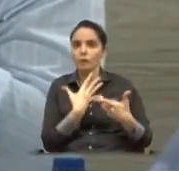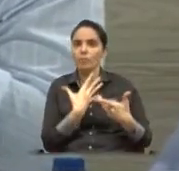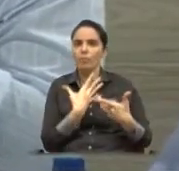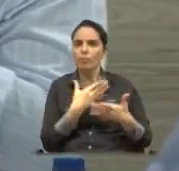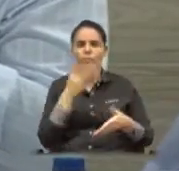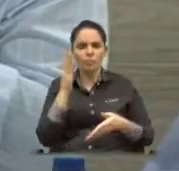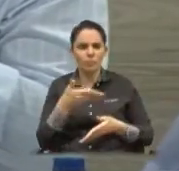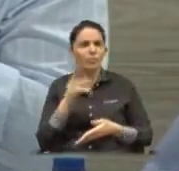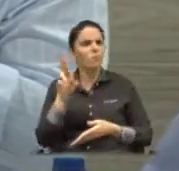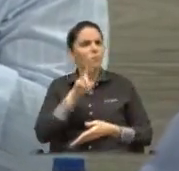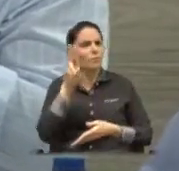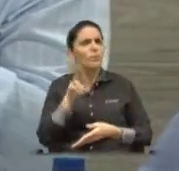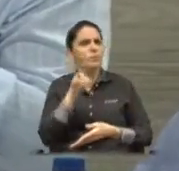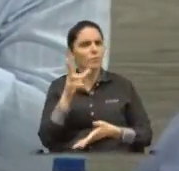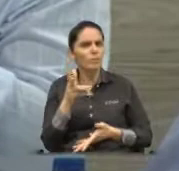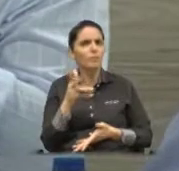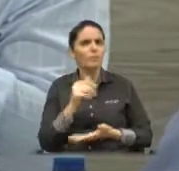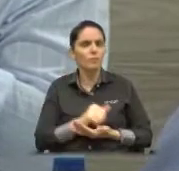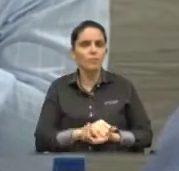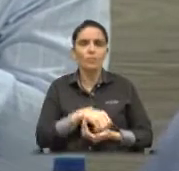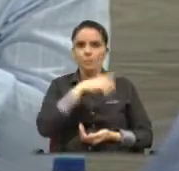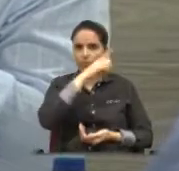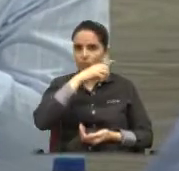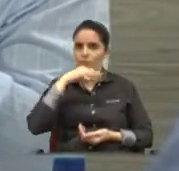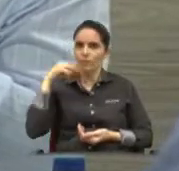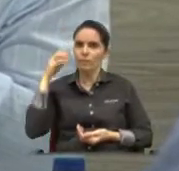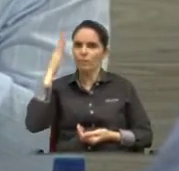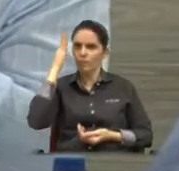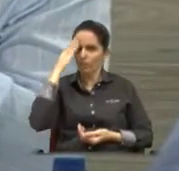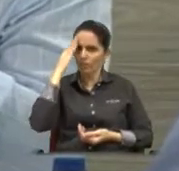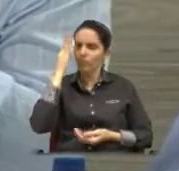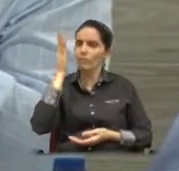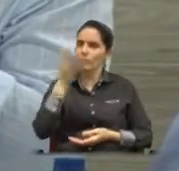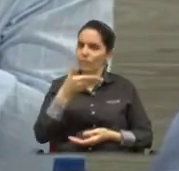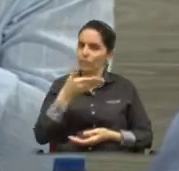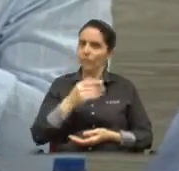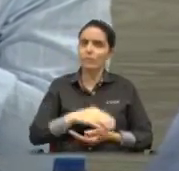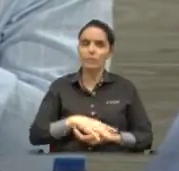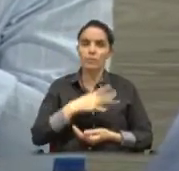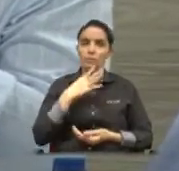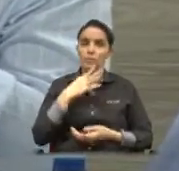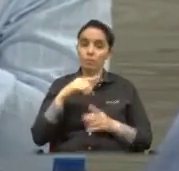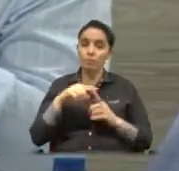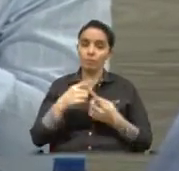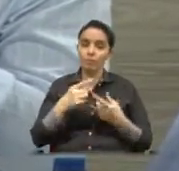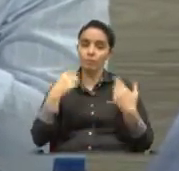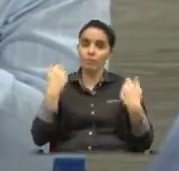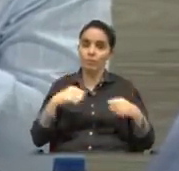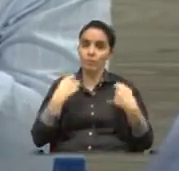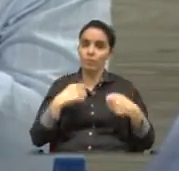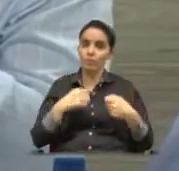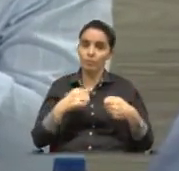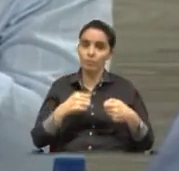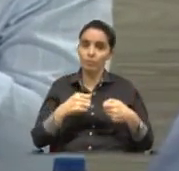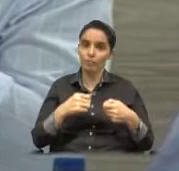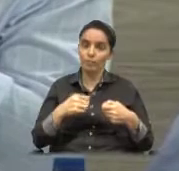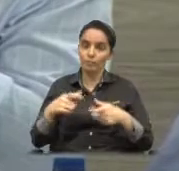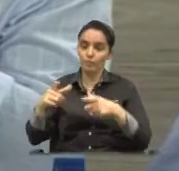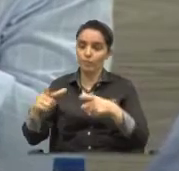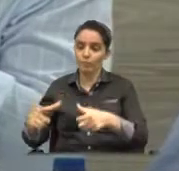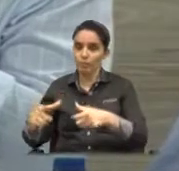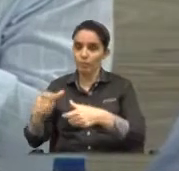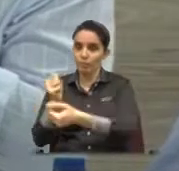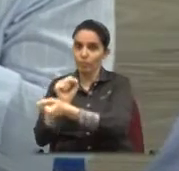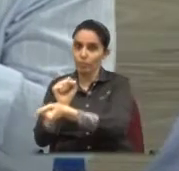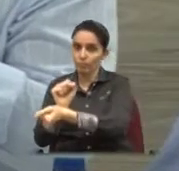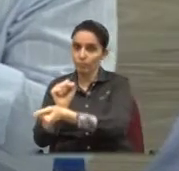né? Já participei do fórum, aqui no fórum nós temos, né? Mas vai depender do presídio, realmente, se ele tiver